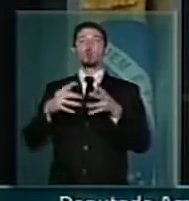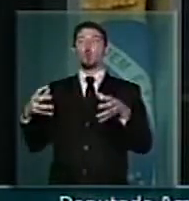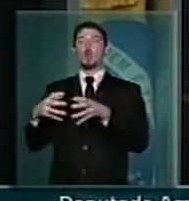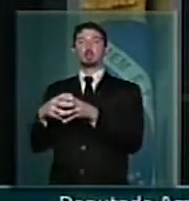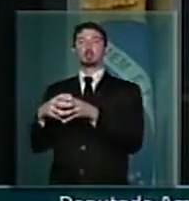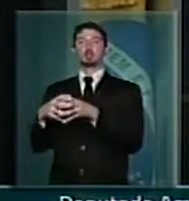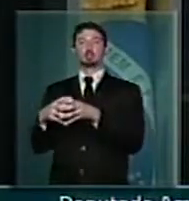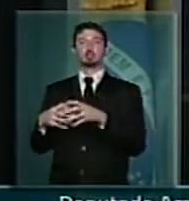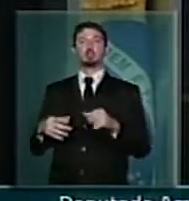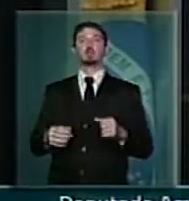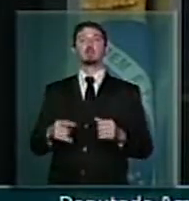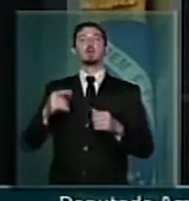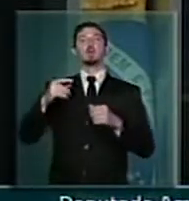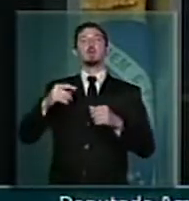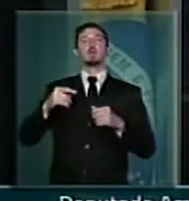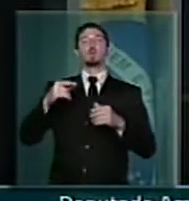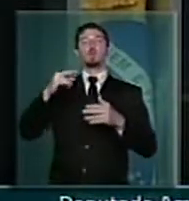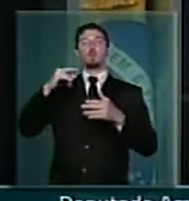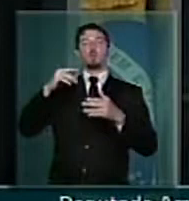as decisões